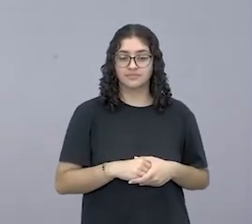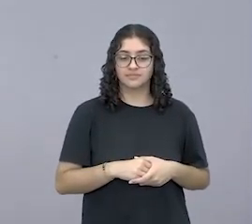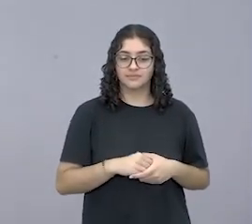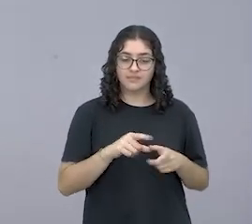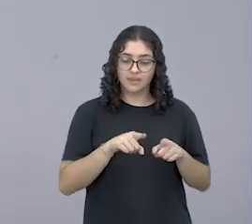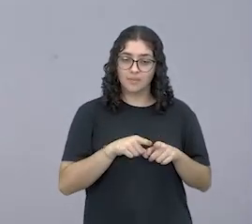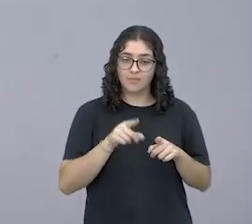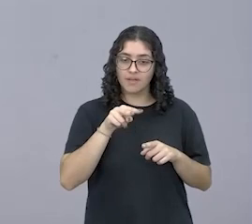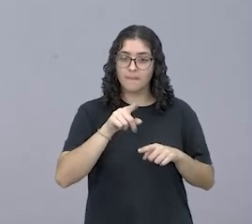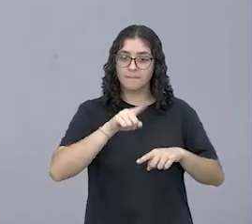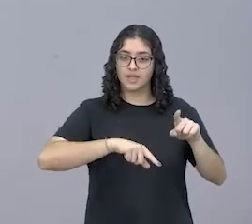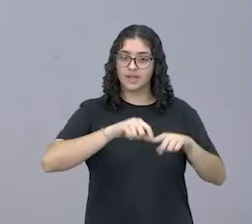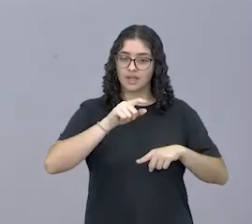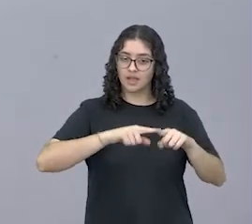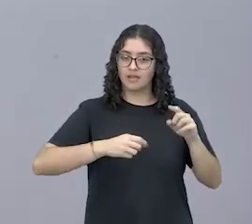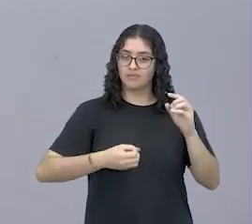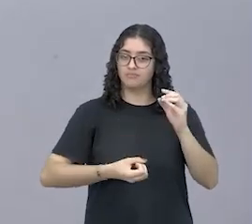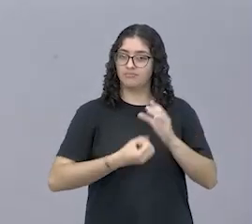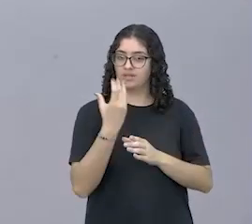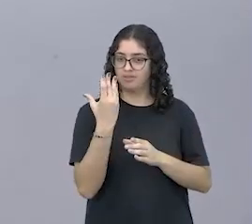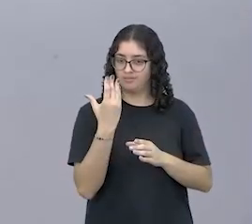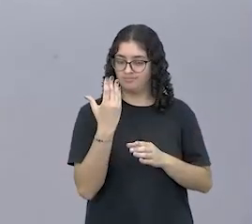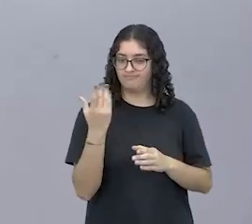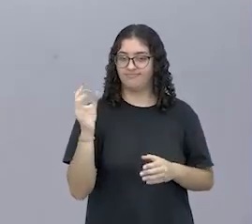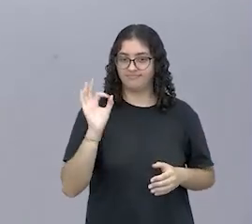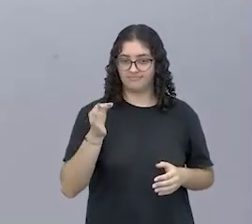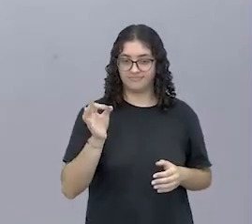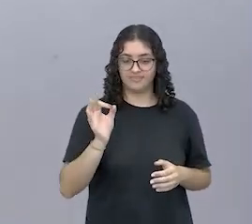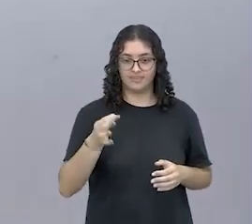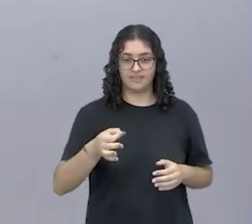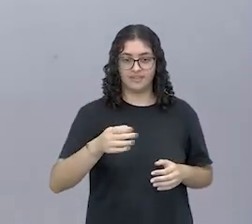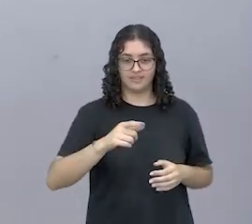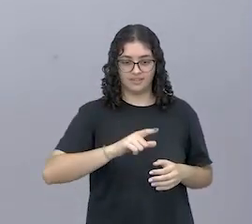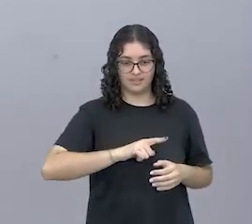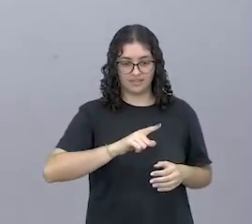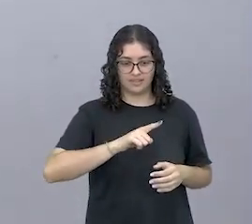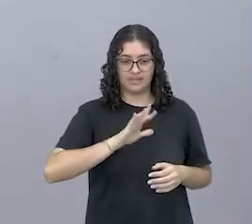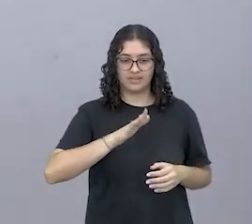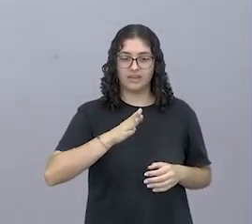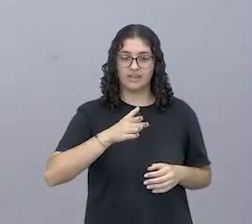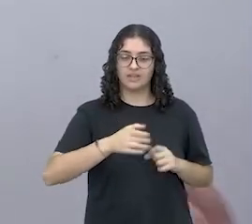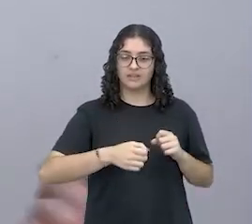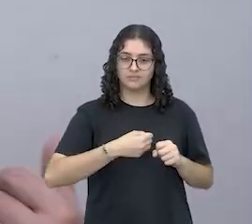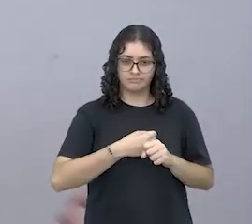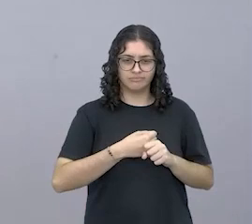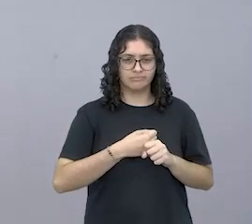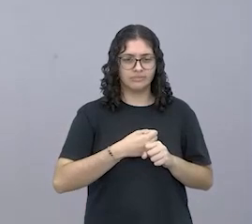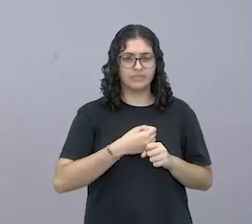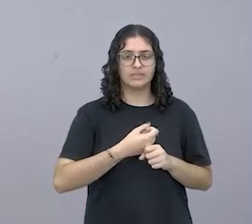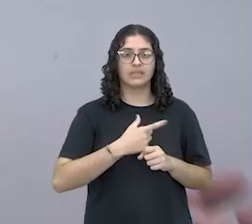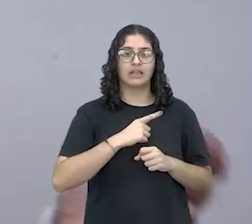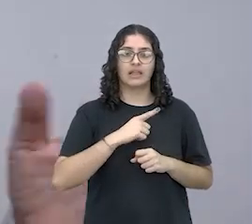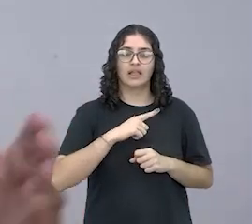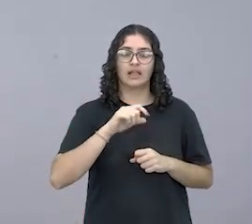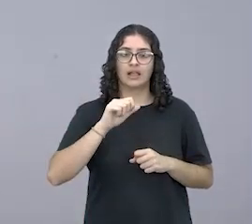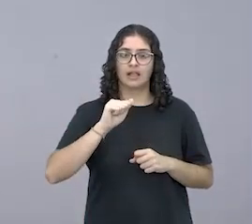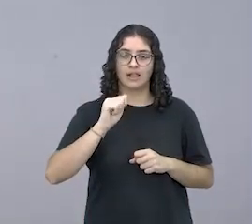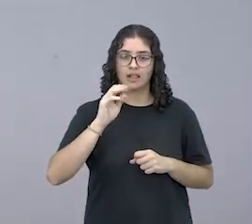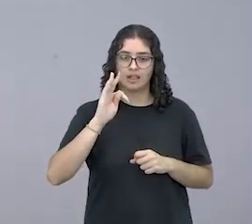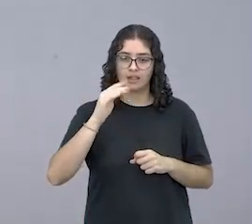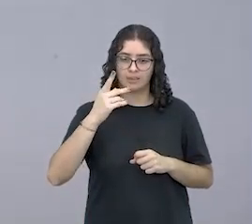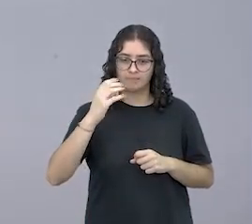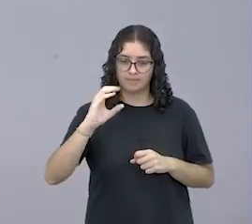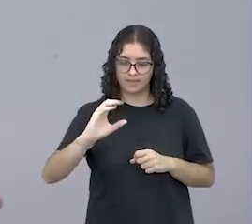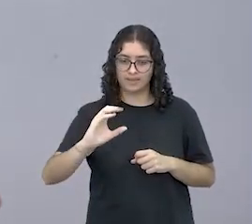veja também os materiais que já foram produzidos, né? A gente teve um ano inteiro aí, ano passado, de ATPCs